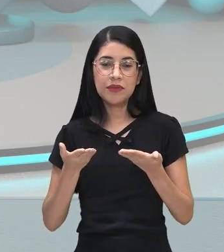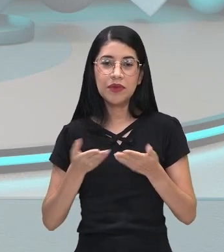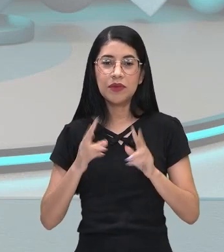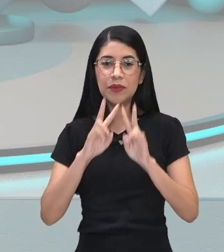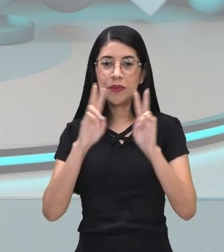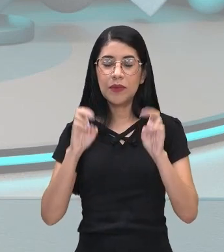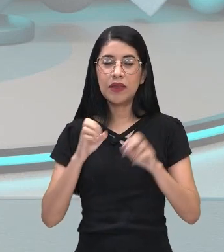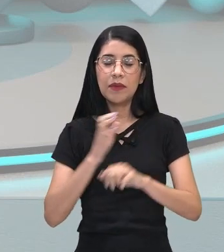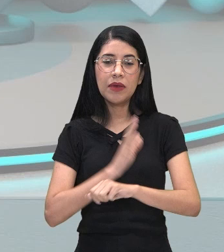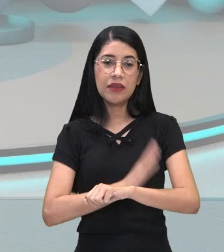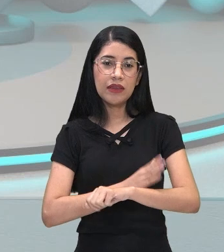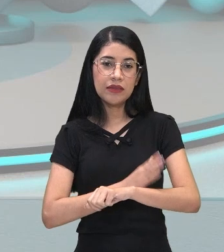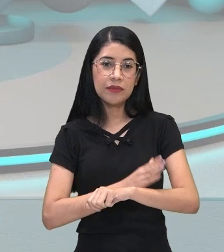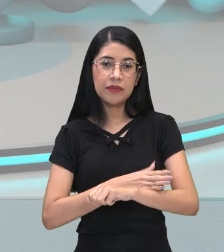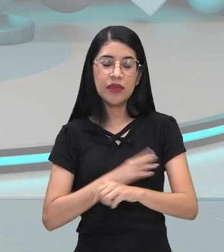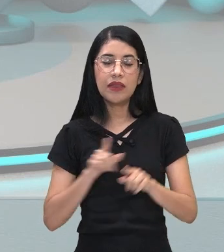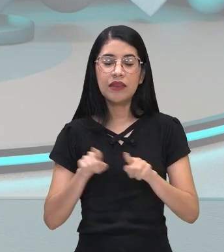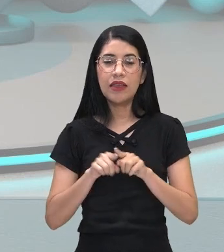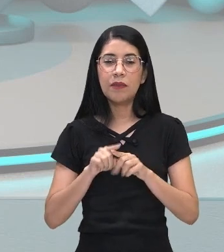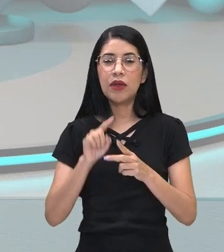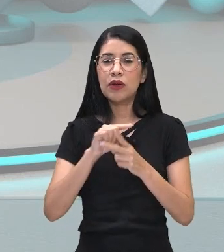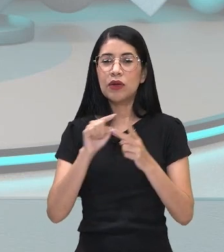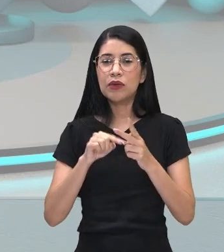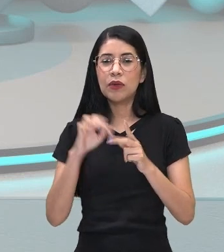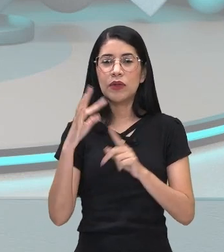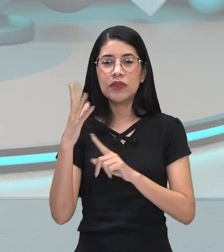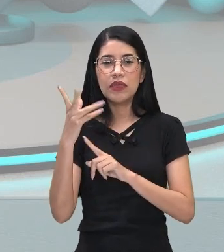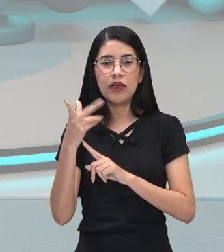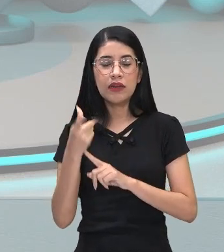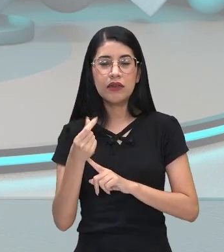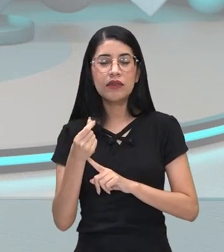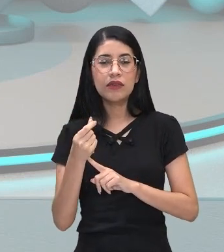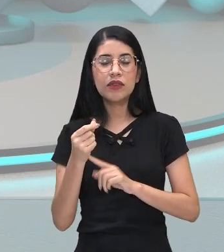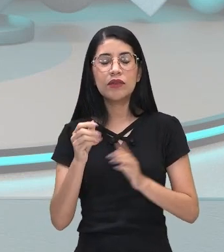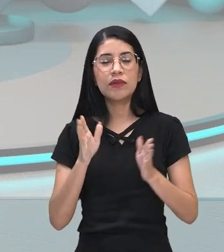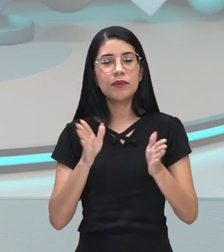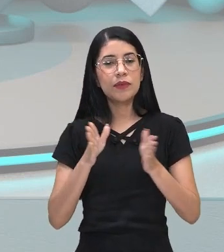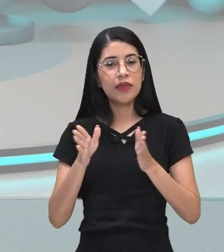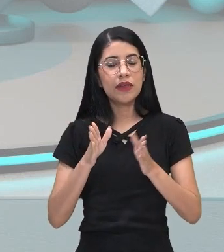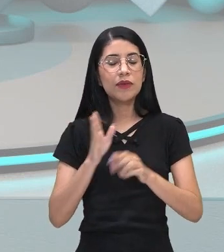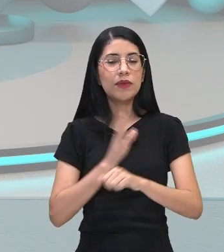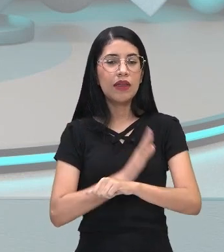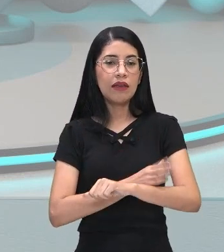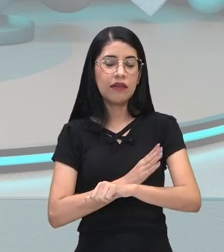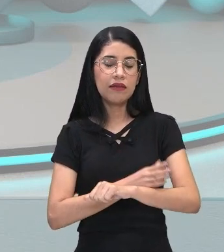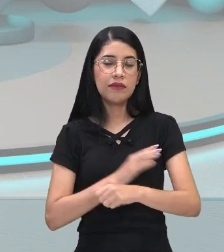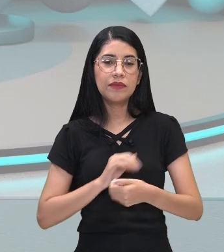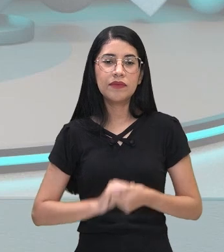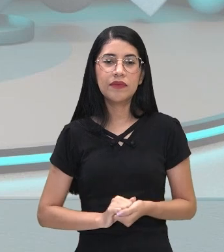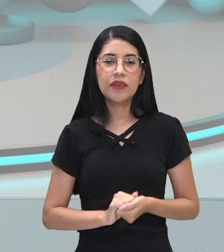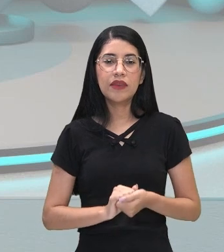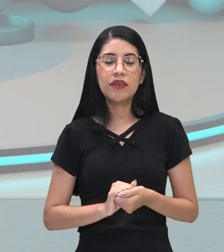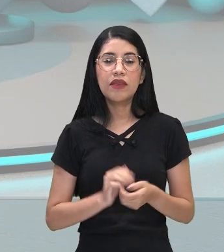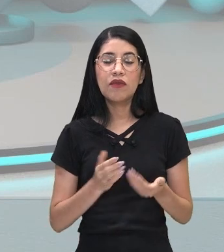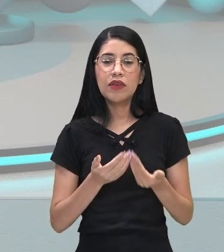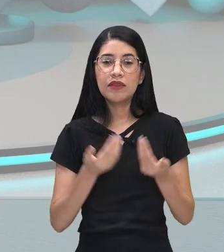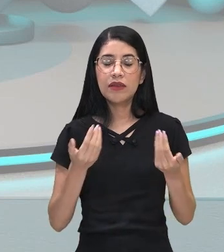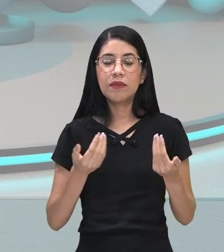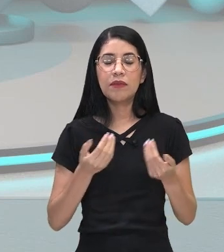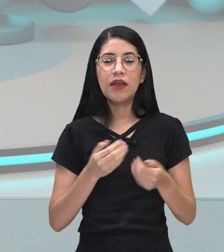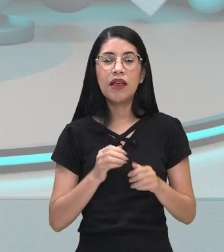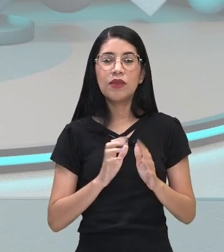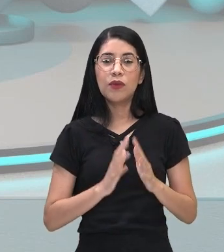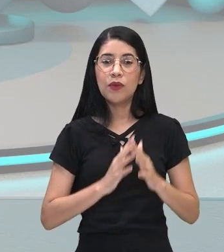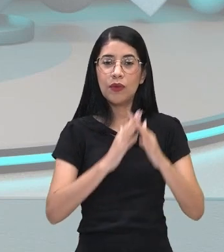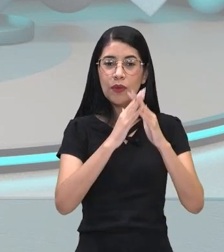sobre a Idade Média, sobre esses dois períodos, né? Que foi dividido o estilo